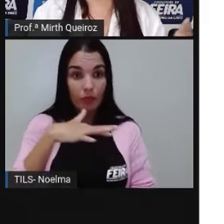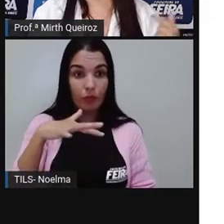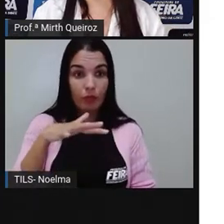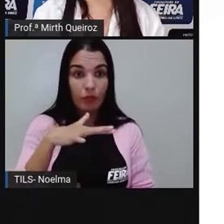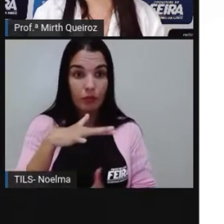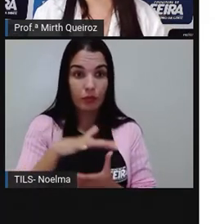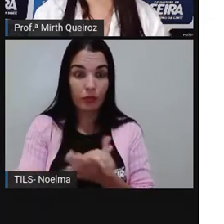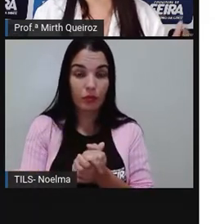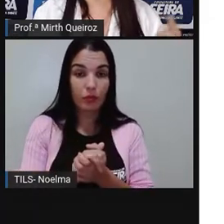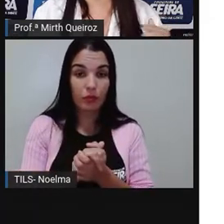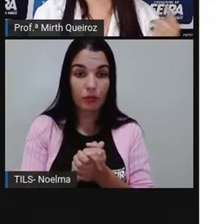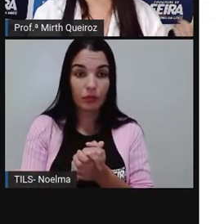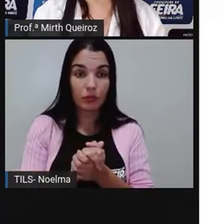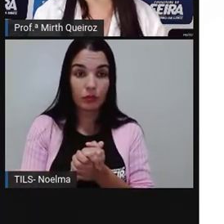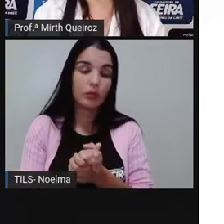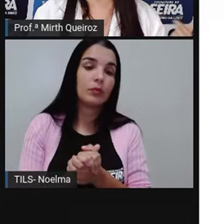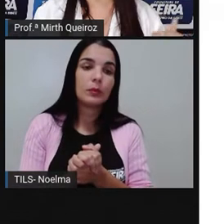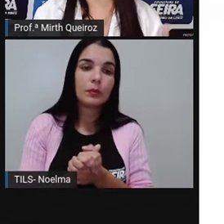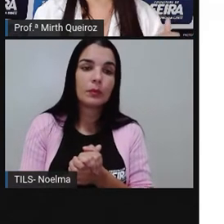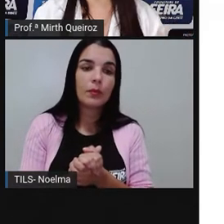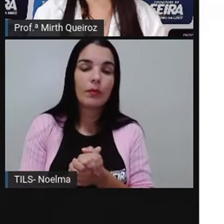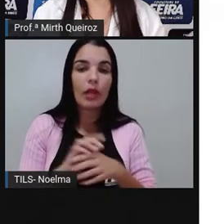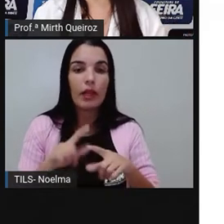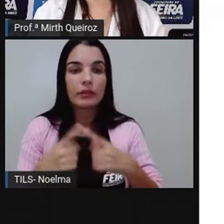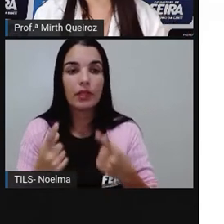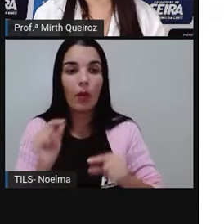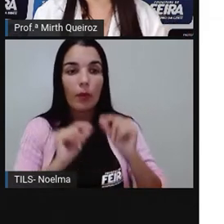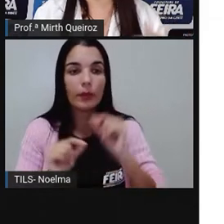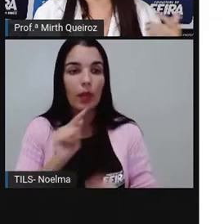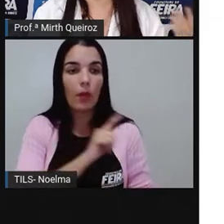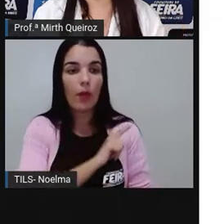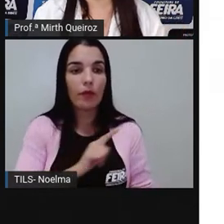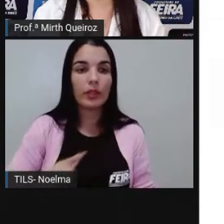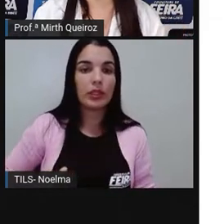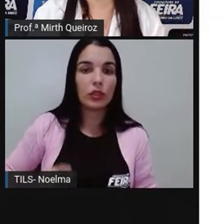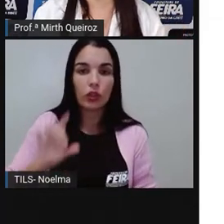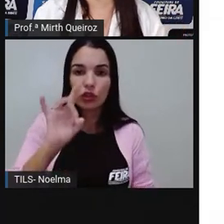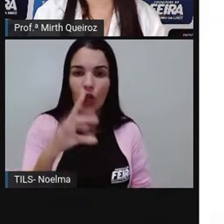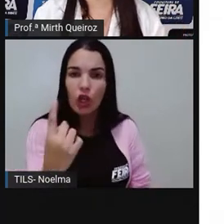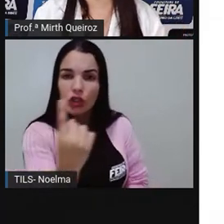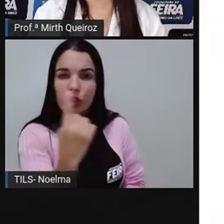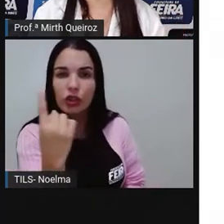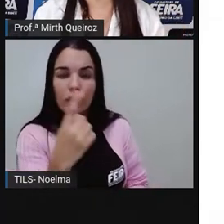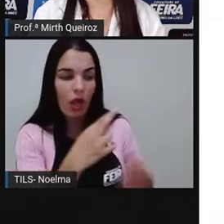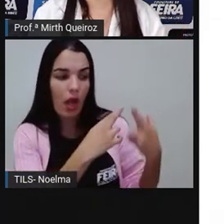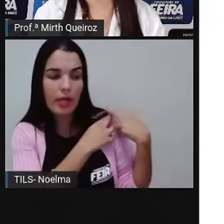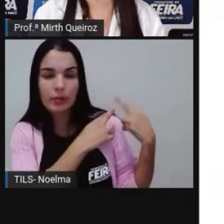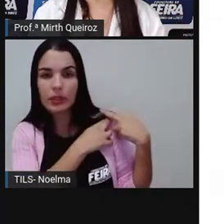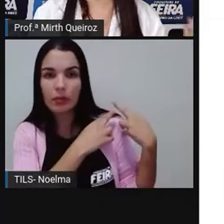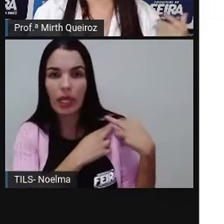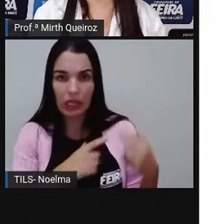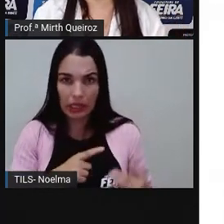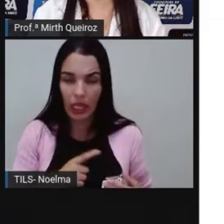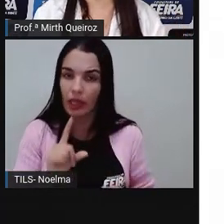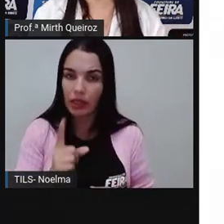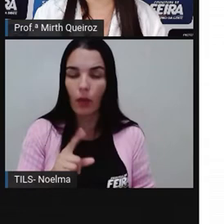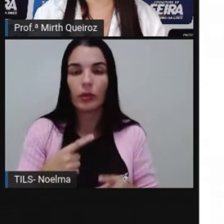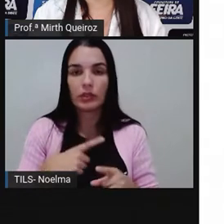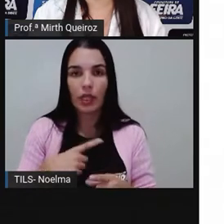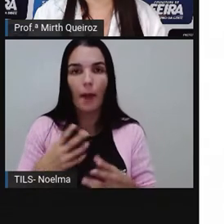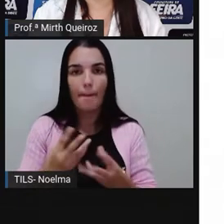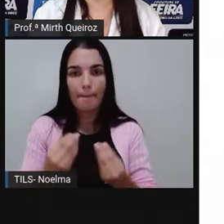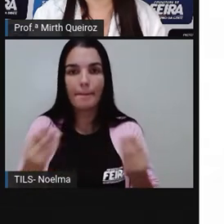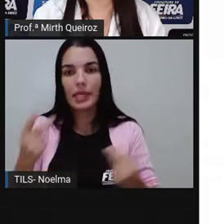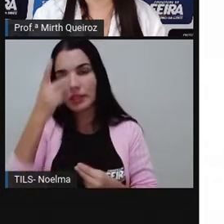no período do governo geral, esse governador geral não era o único que assumia essas obrigações. Tinha mais gente